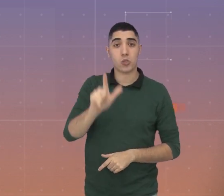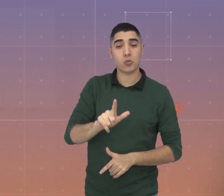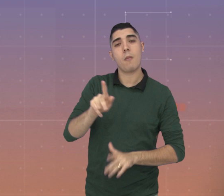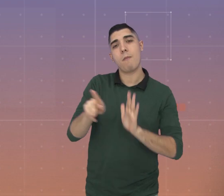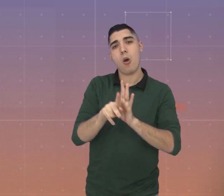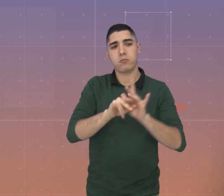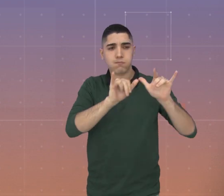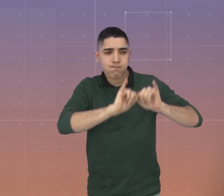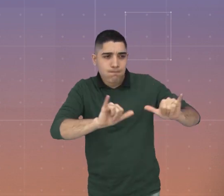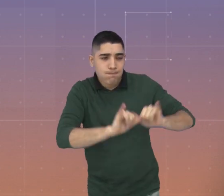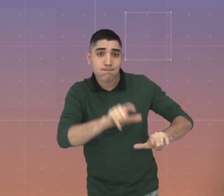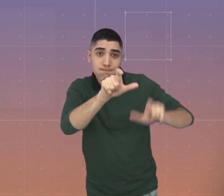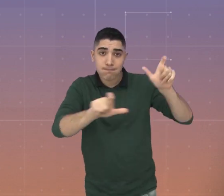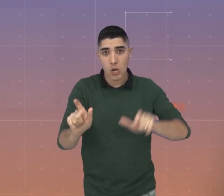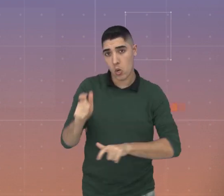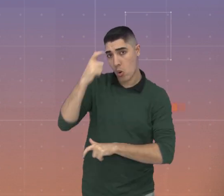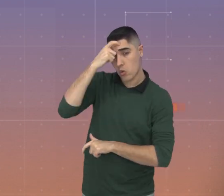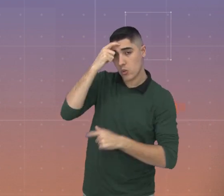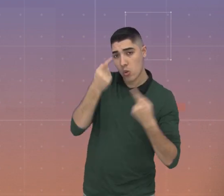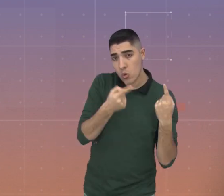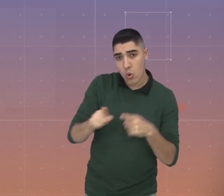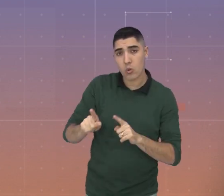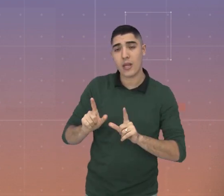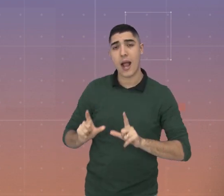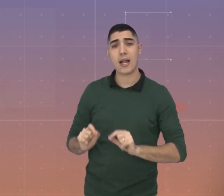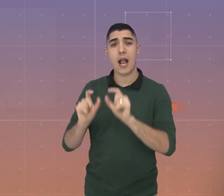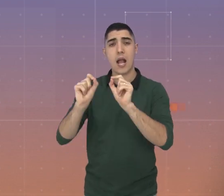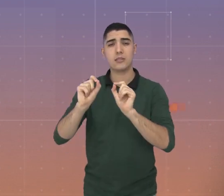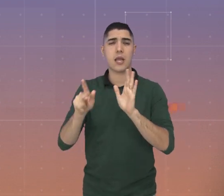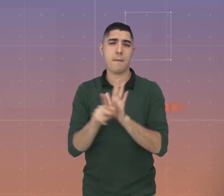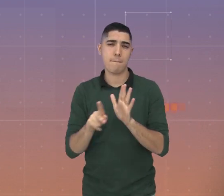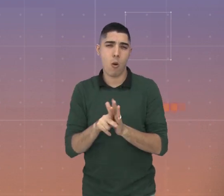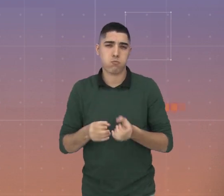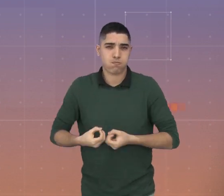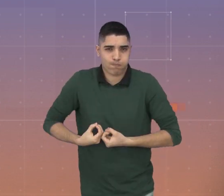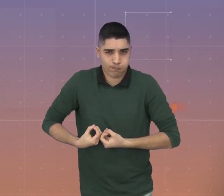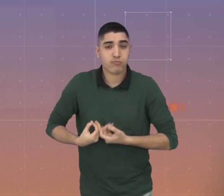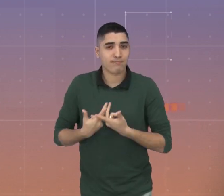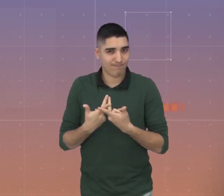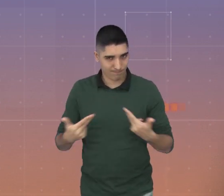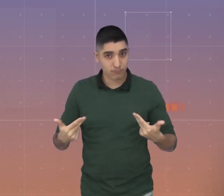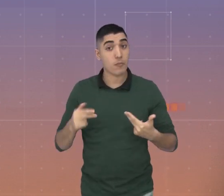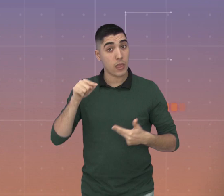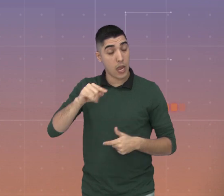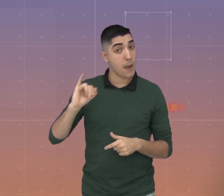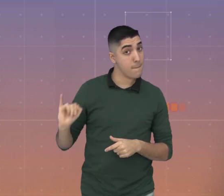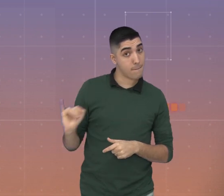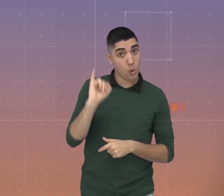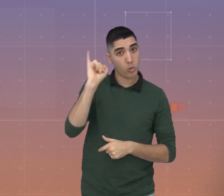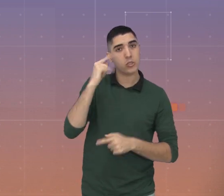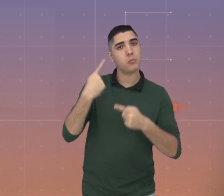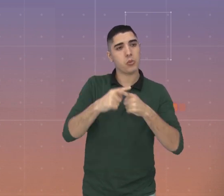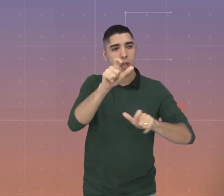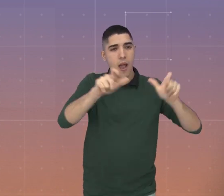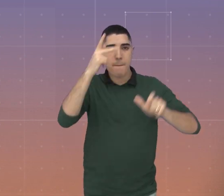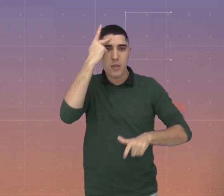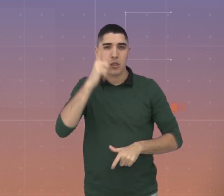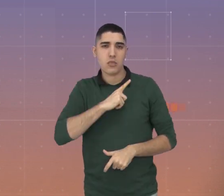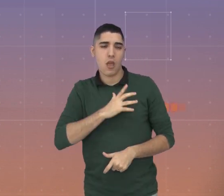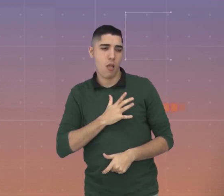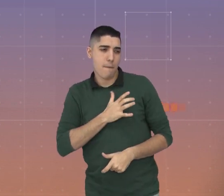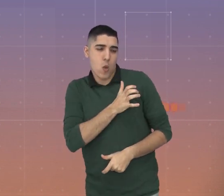e representa a campanha de prevenção e combate ao câncer de próstata, uma ação muito importante para